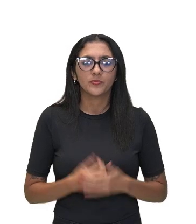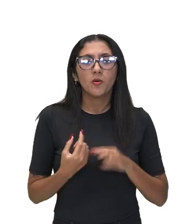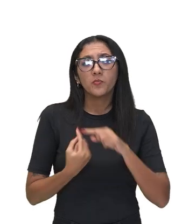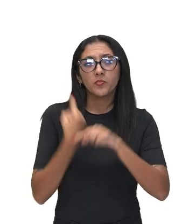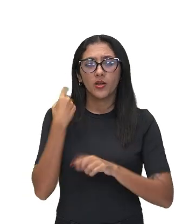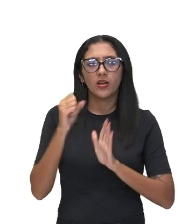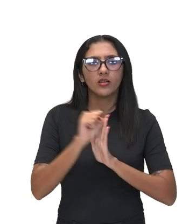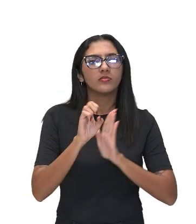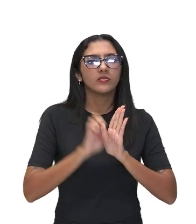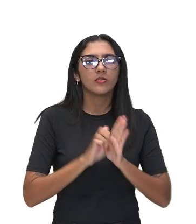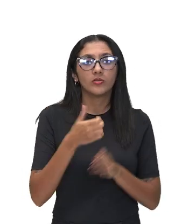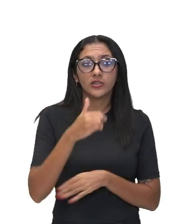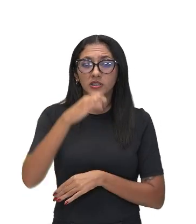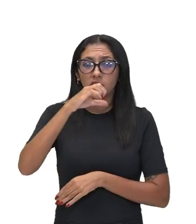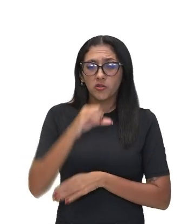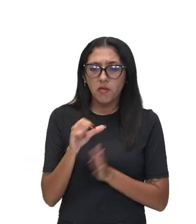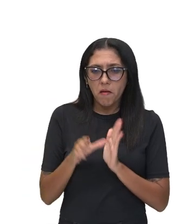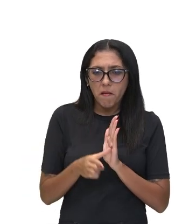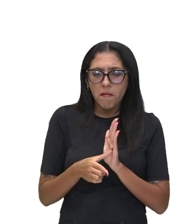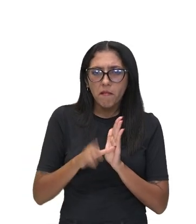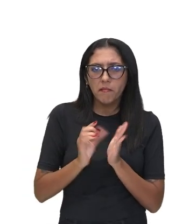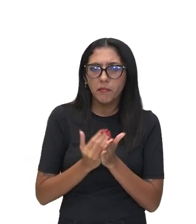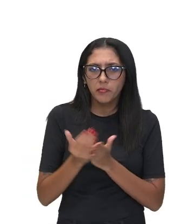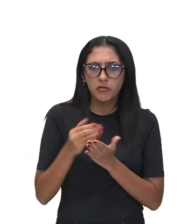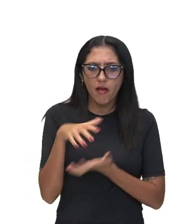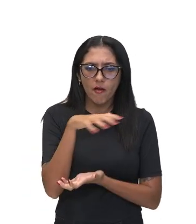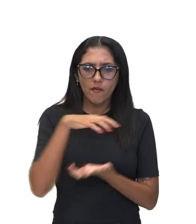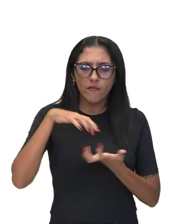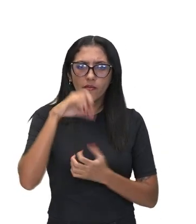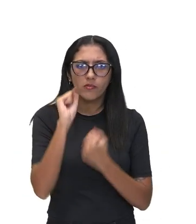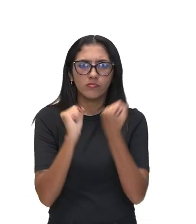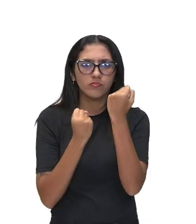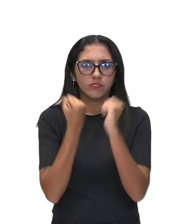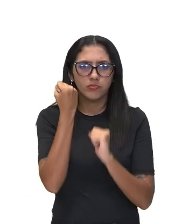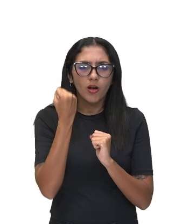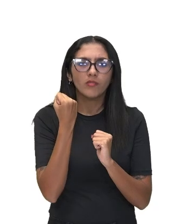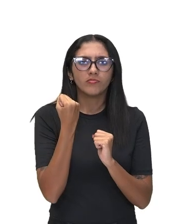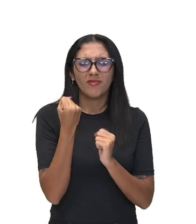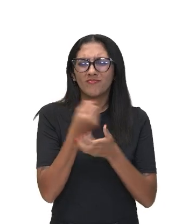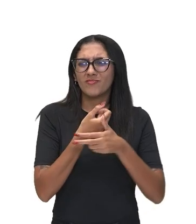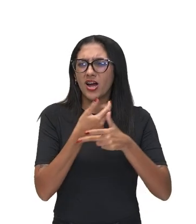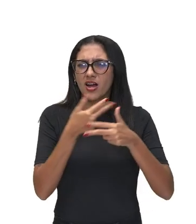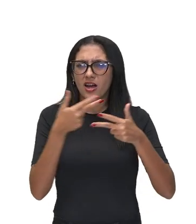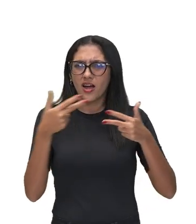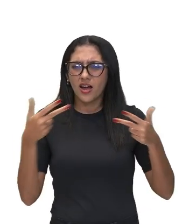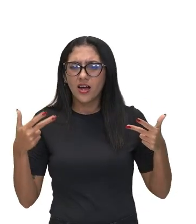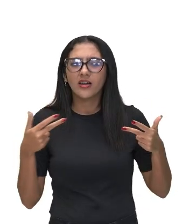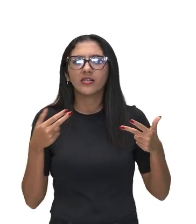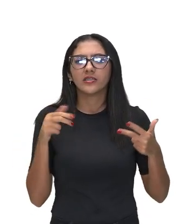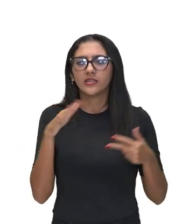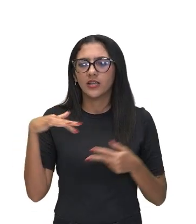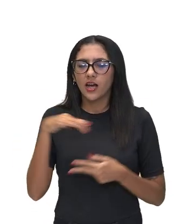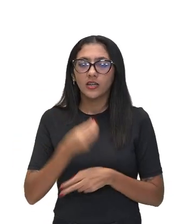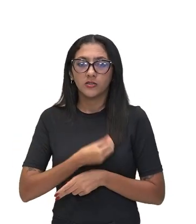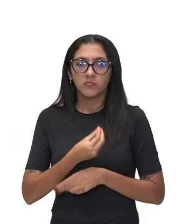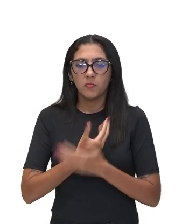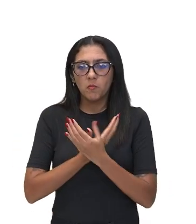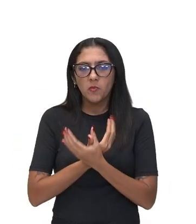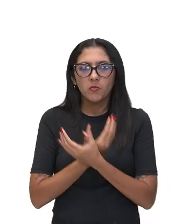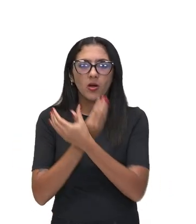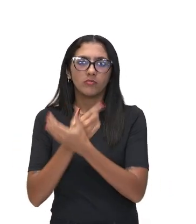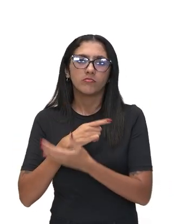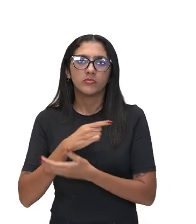XIX, antes da Revolução Industrial, a maioria das mariposas Biston betulária na região de Manchester